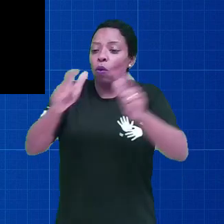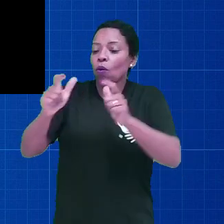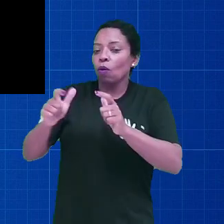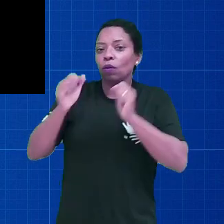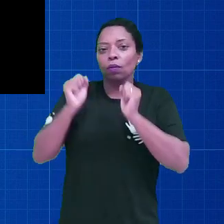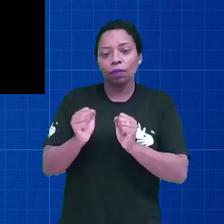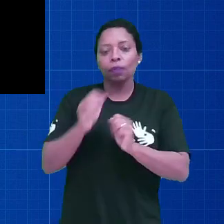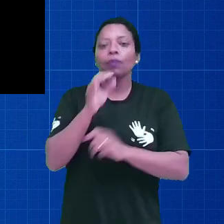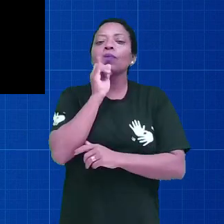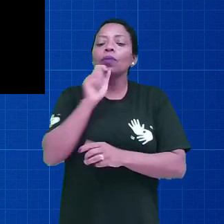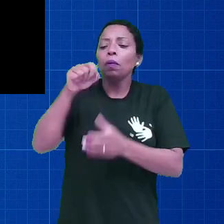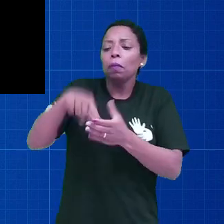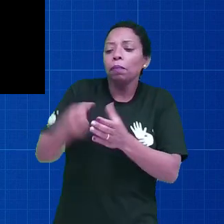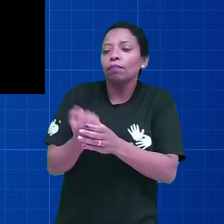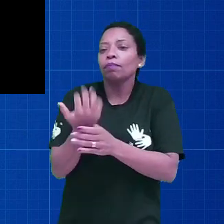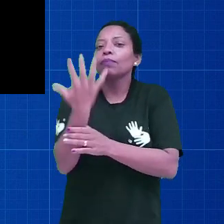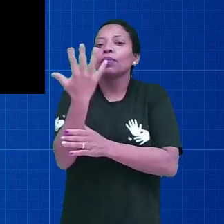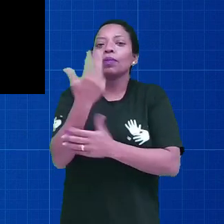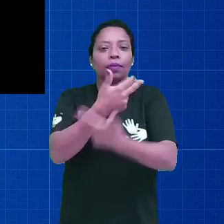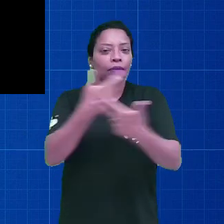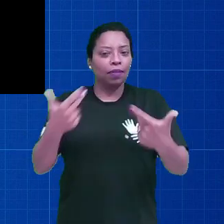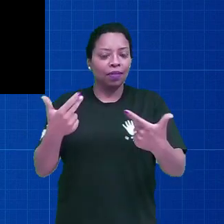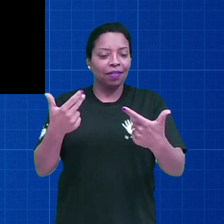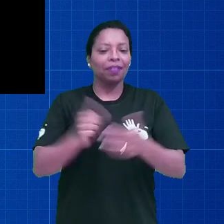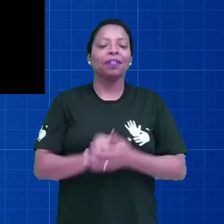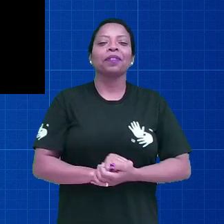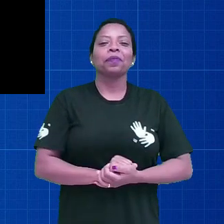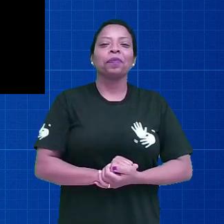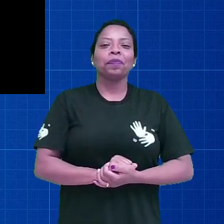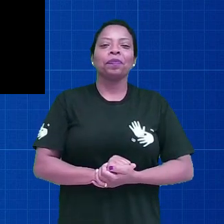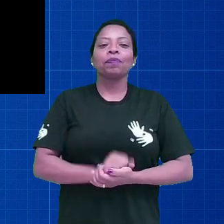pode plantar uma determinada cultura. Então, eu coloquei aqui para